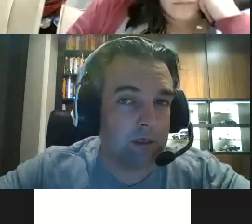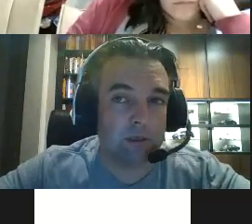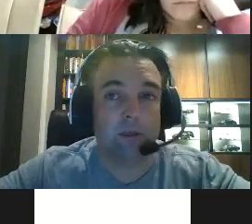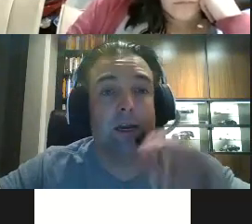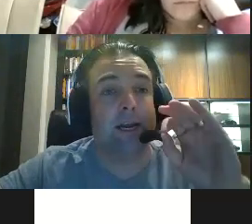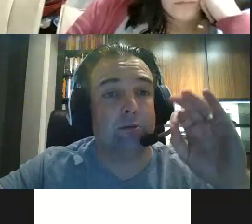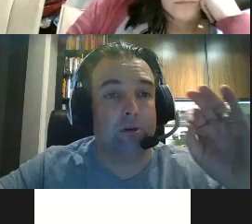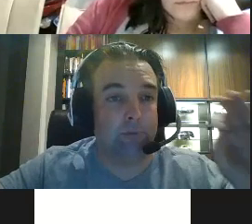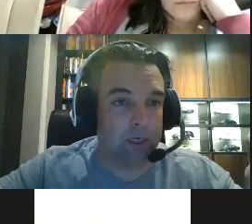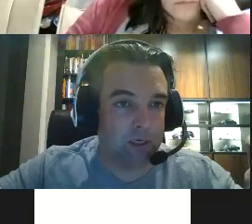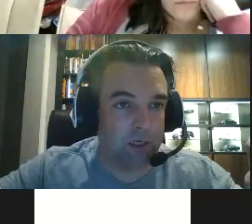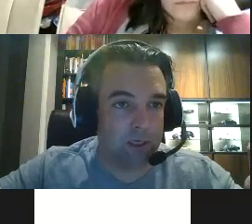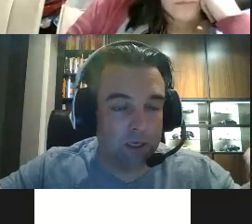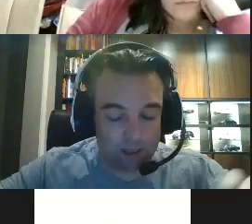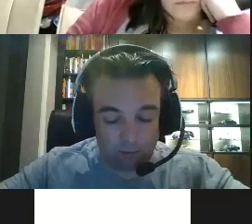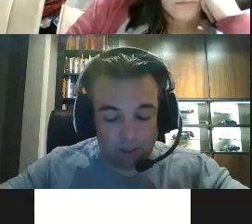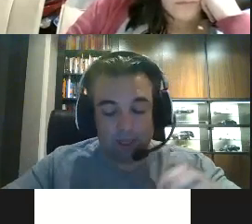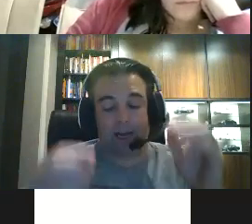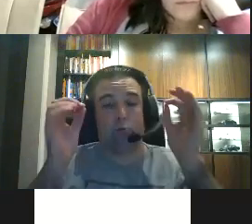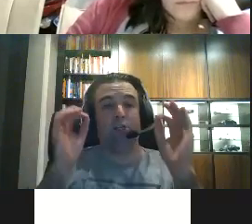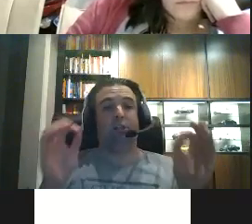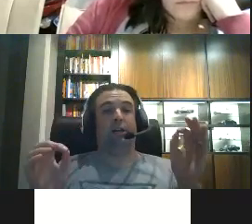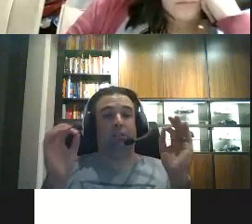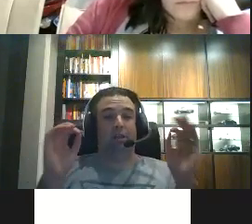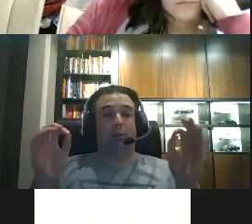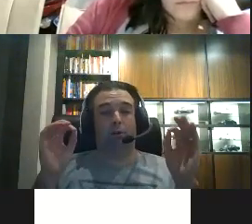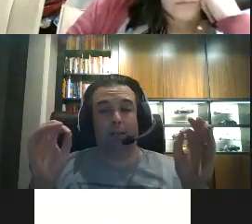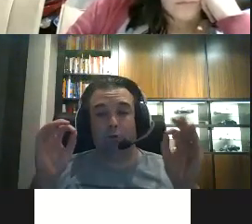tóxica, naturalmente. Então, a